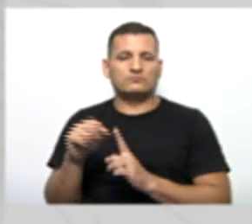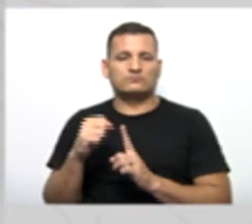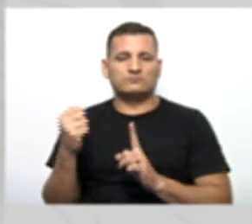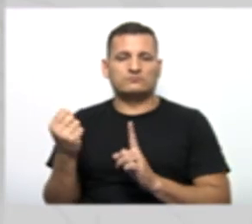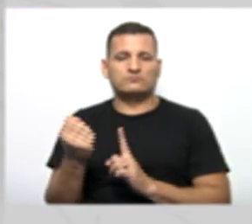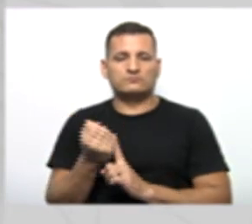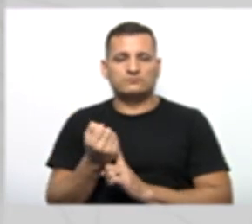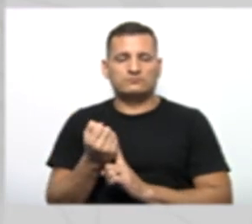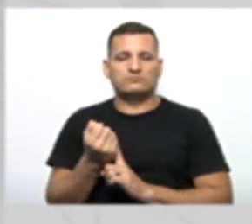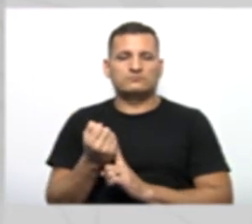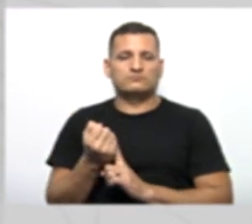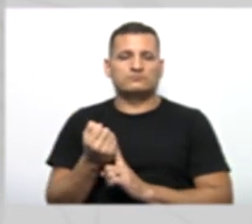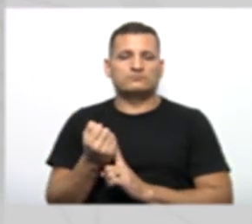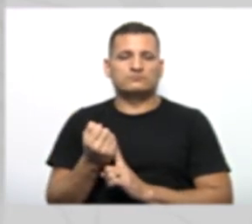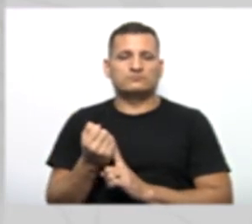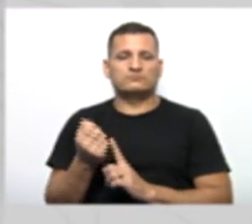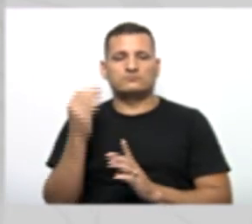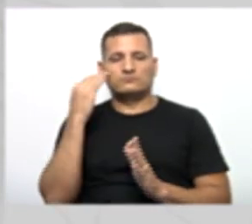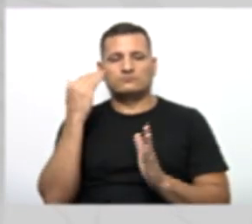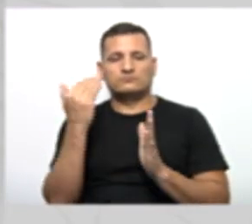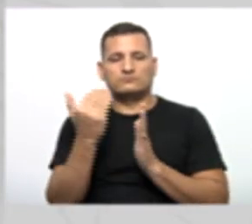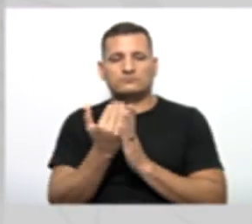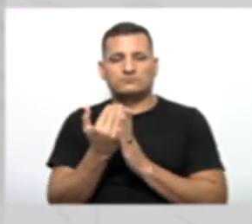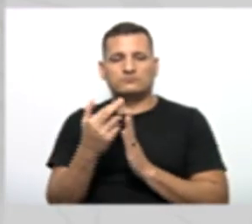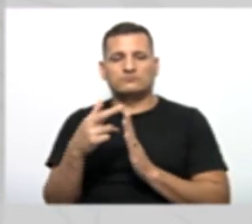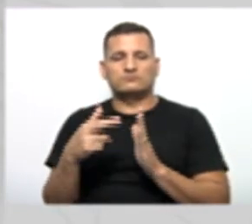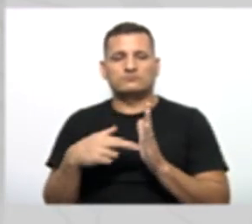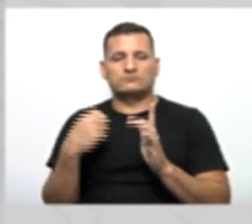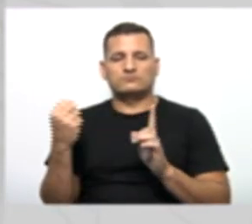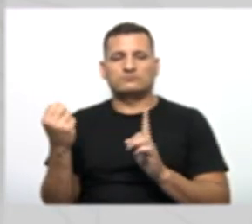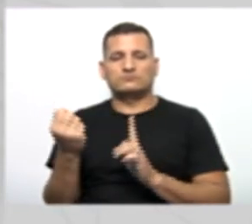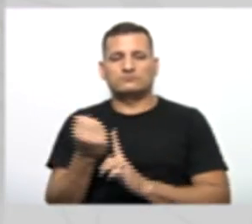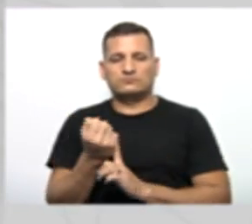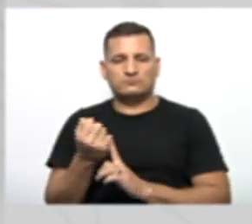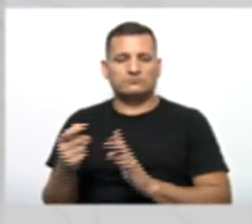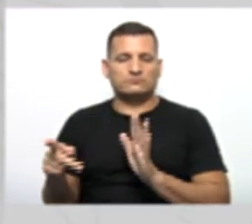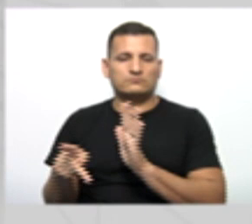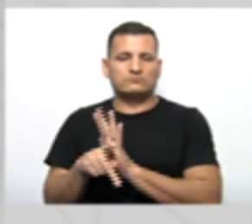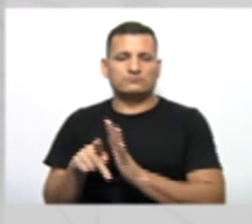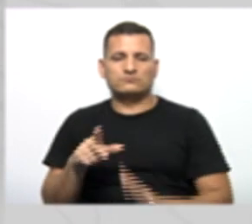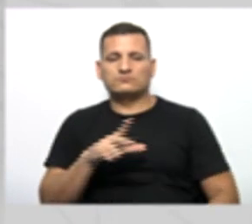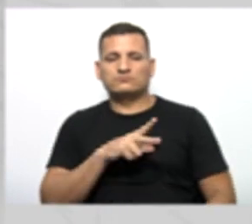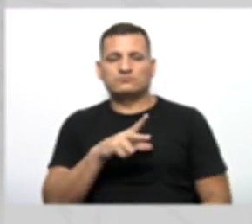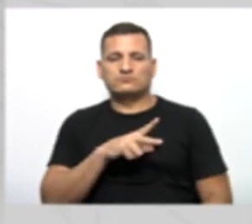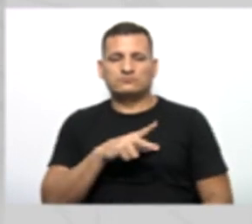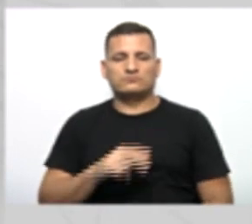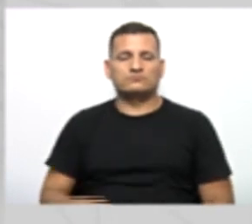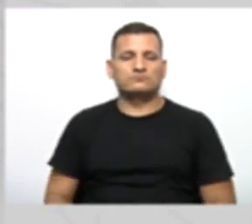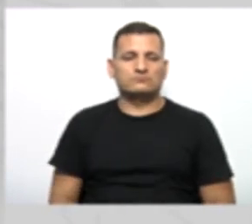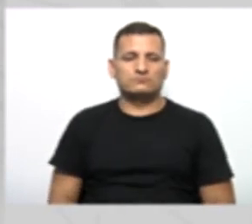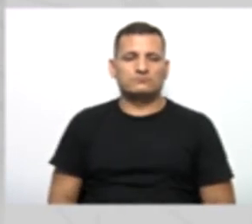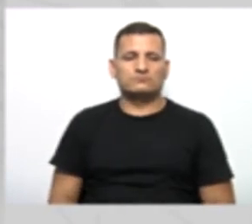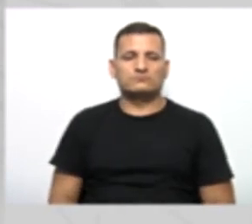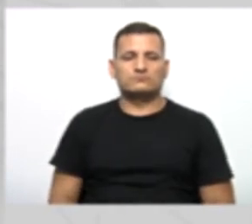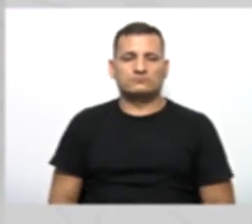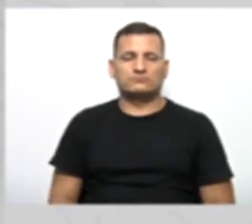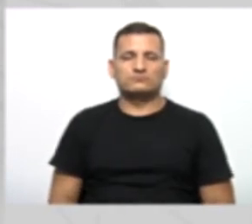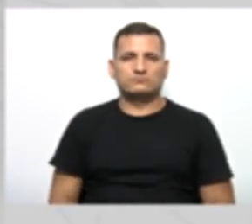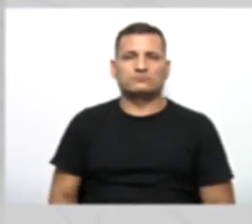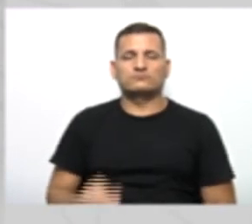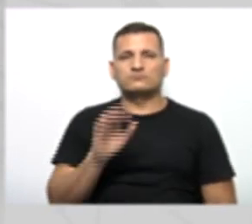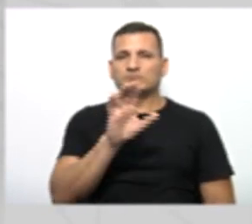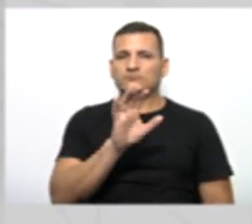sociedade, permitindo o cumprimento da função social da propriedade privada. Corretíssima. O zoneamento